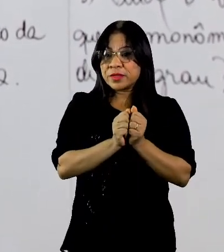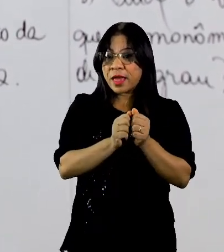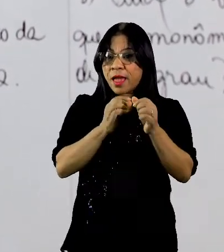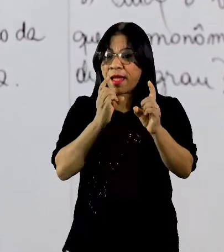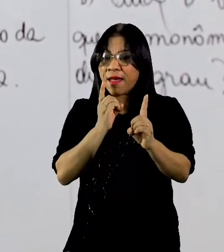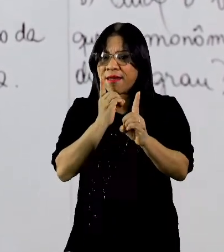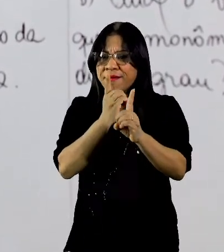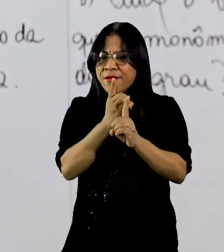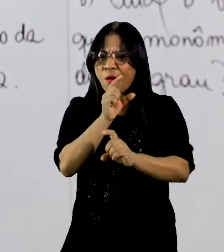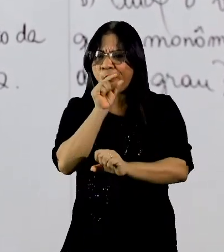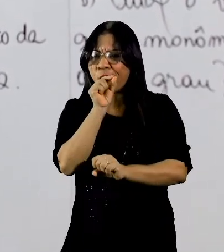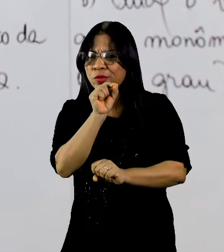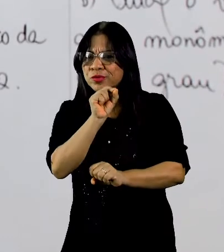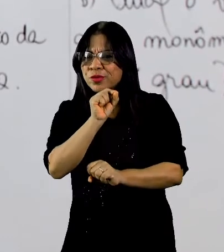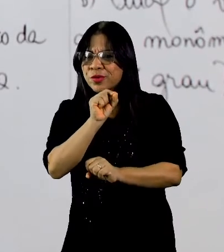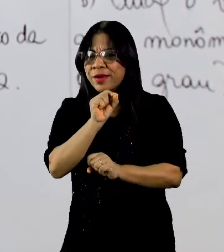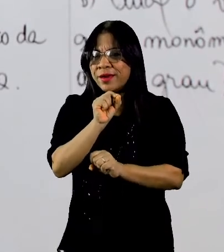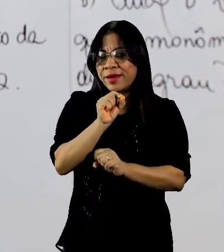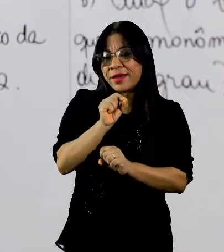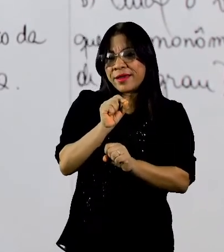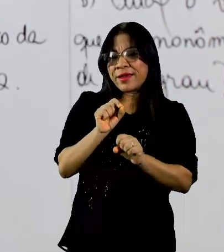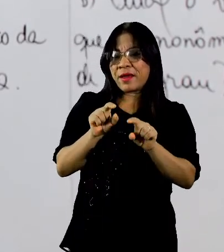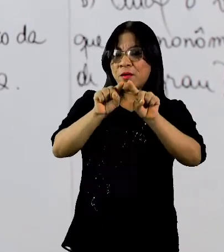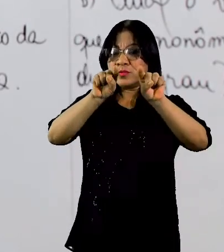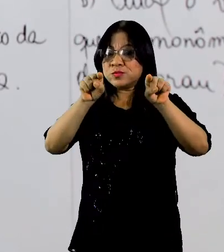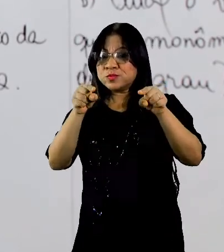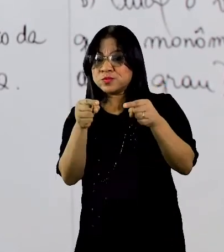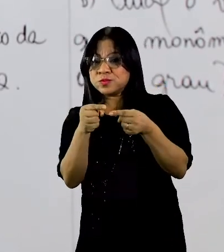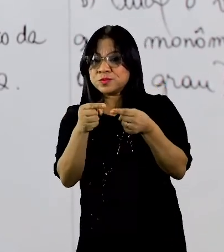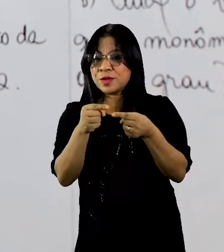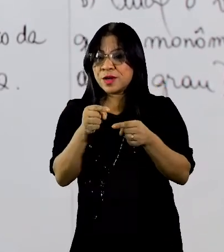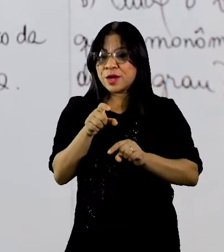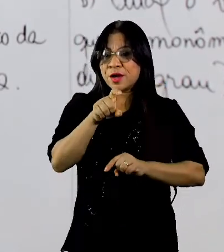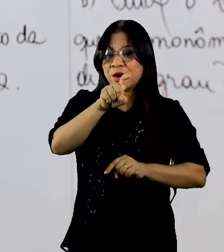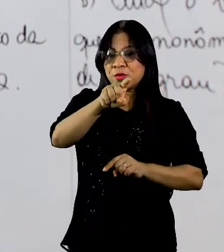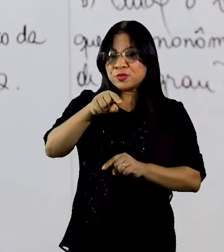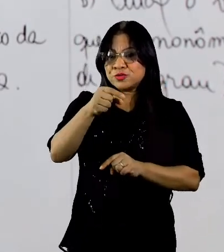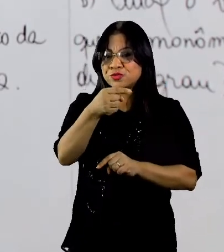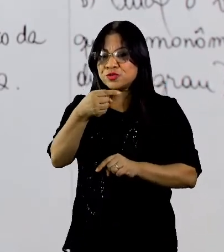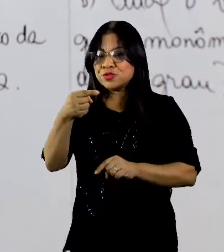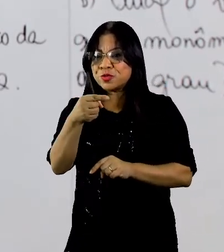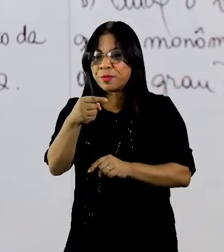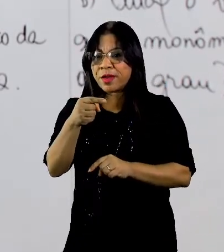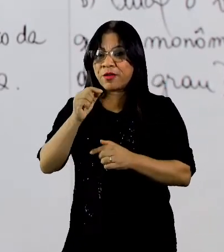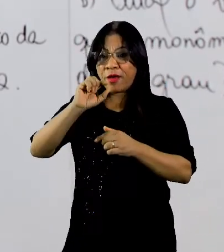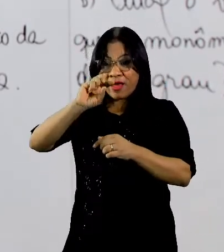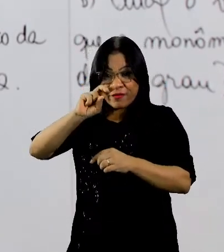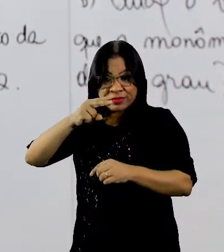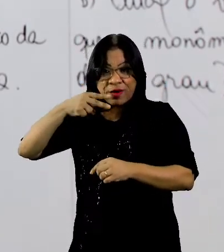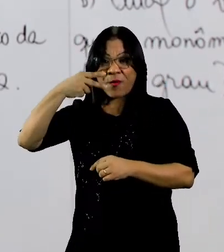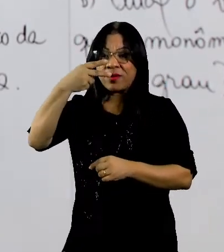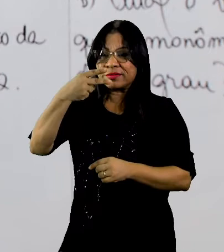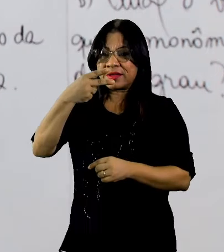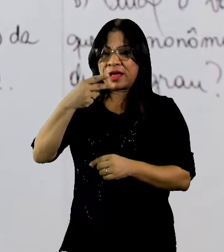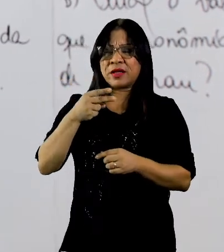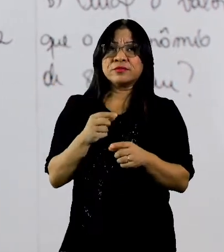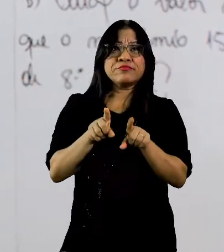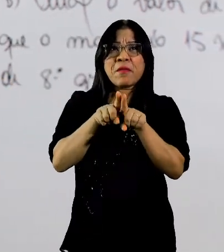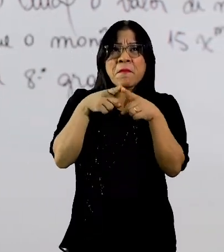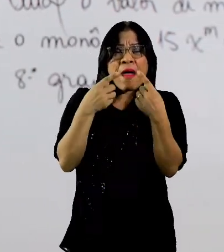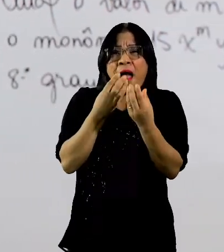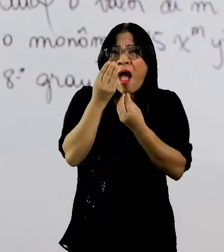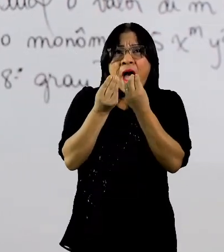vimos lá na primeira aula, valor numérico de uma expressão algébrica. E aí talvez vocês me perguntem, tá, professor, mas como que eu vou